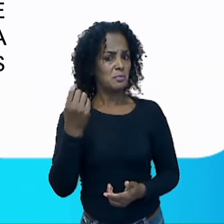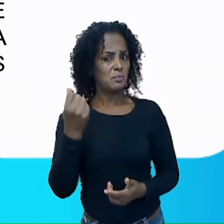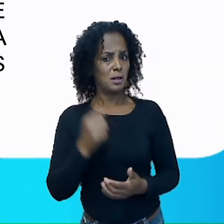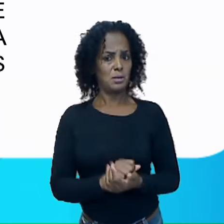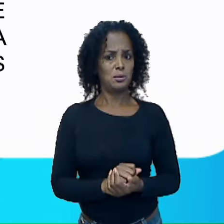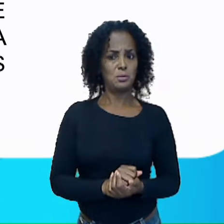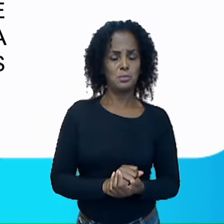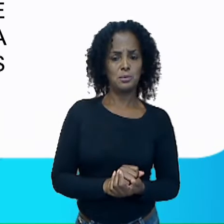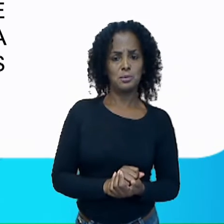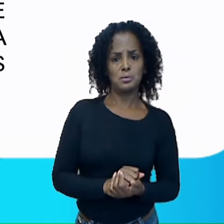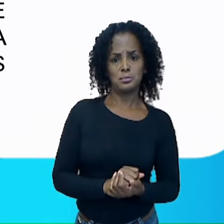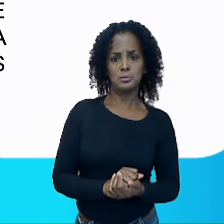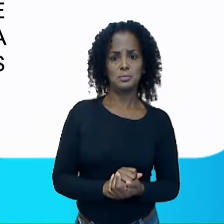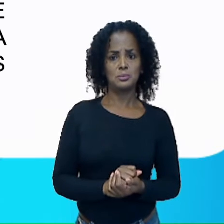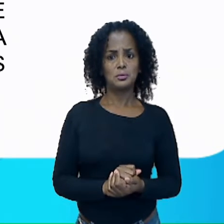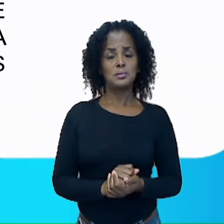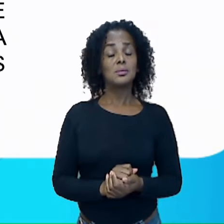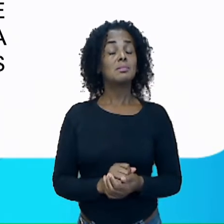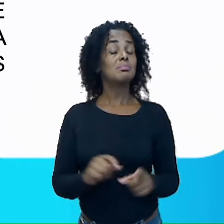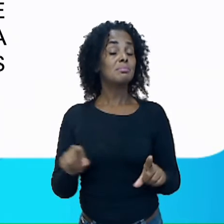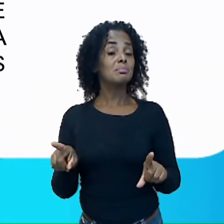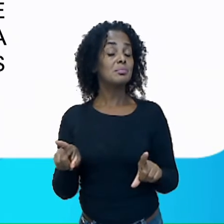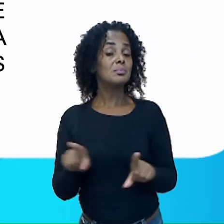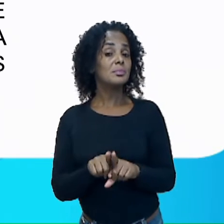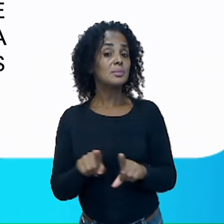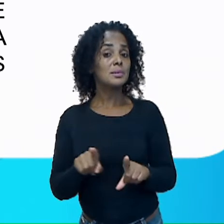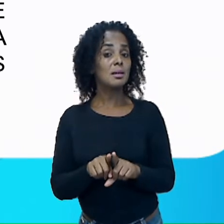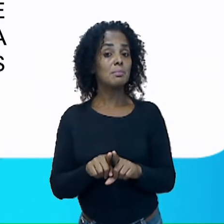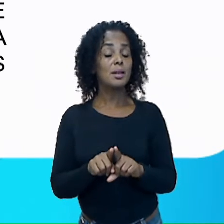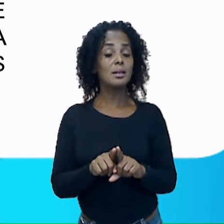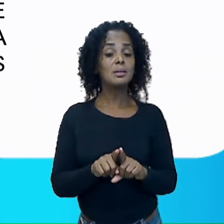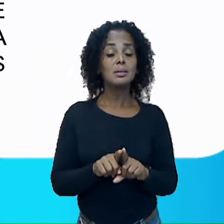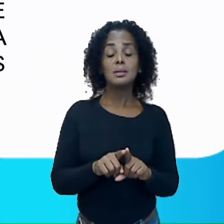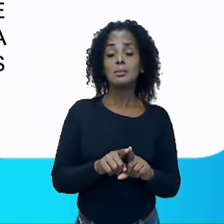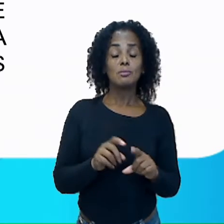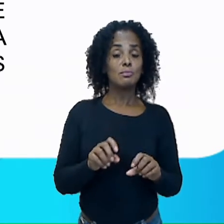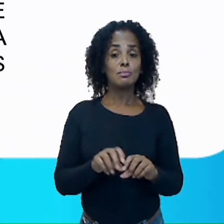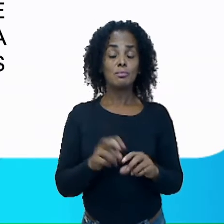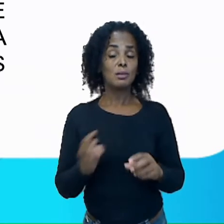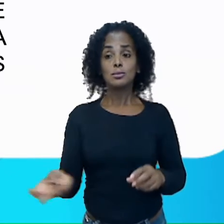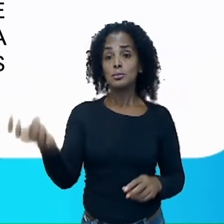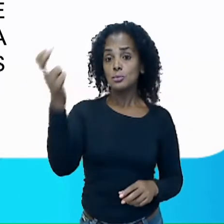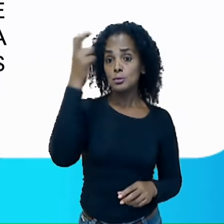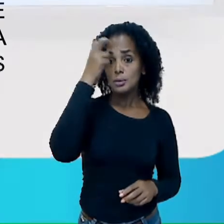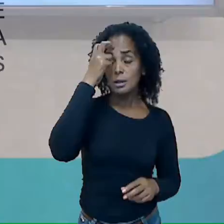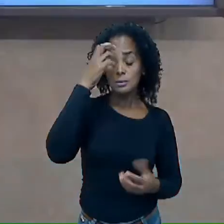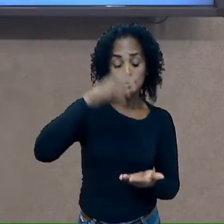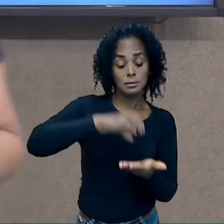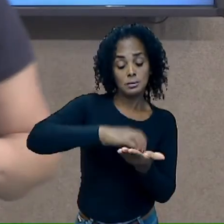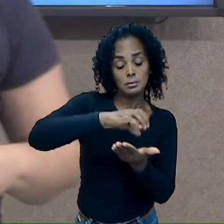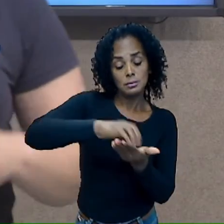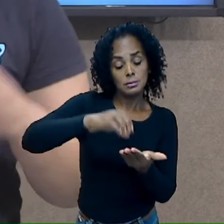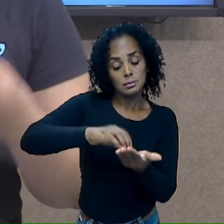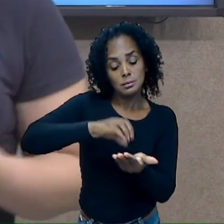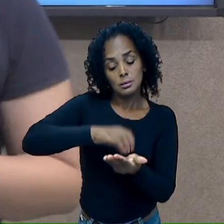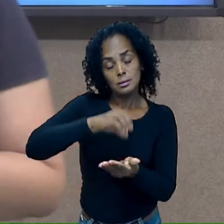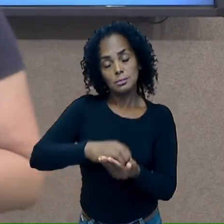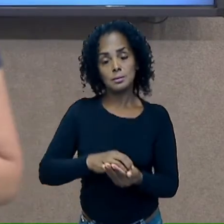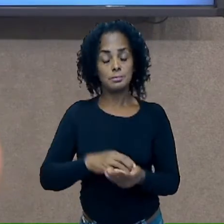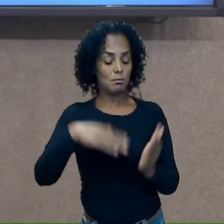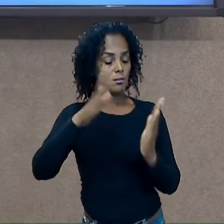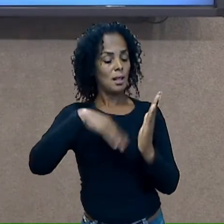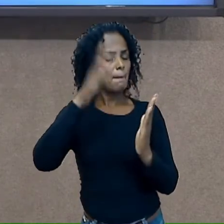mas assim a transmissão de valores culturais de cada tribo. Ou seja, essa pintura